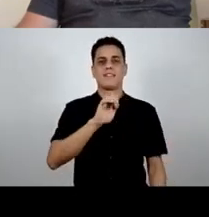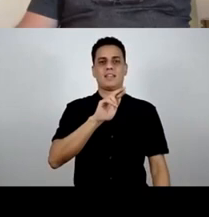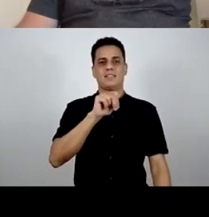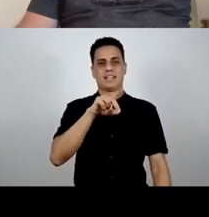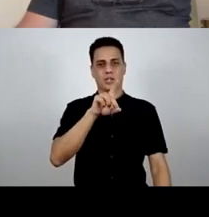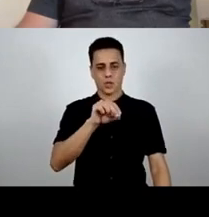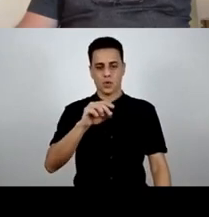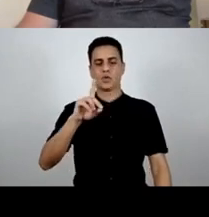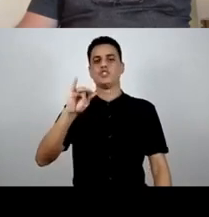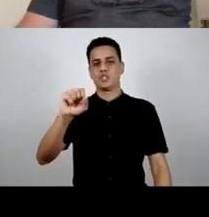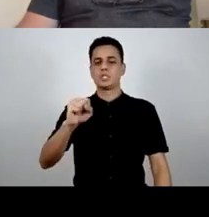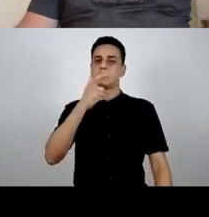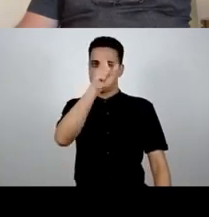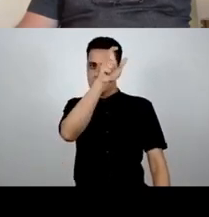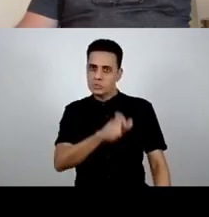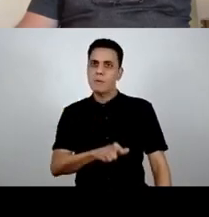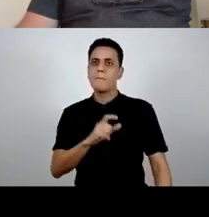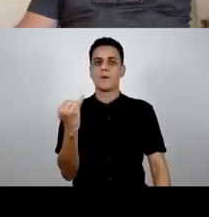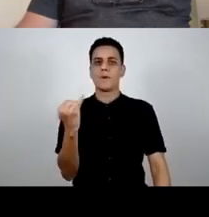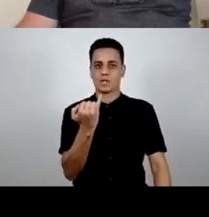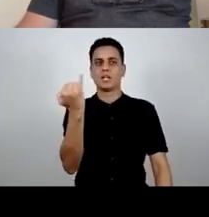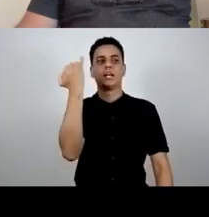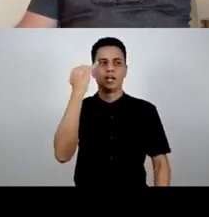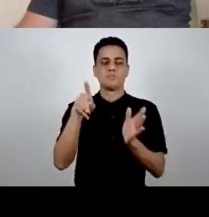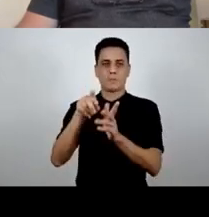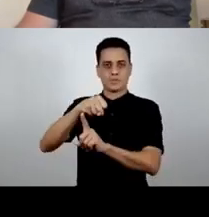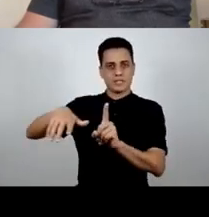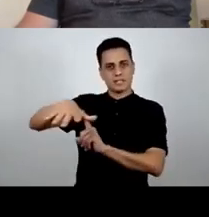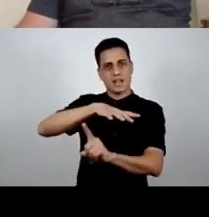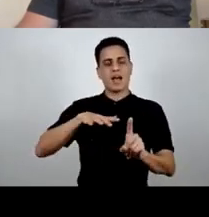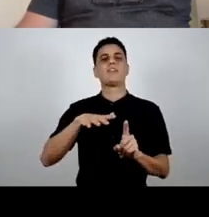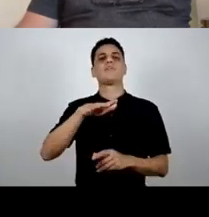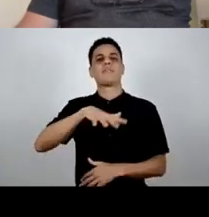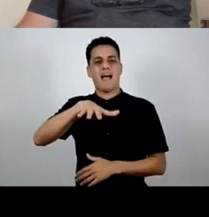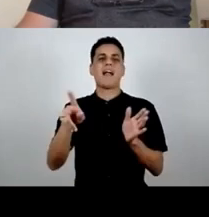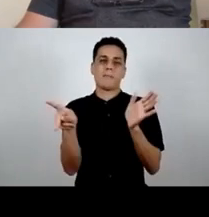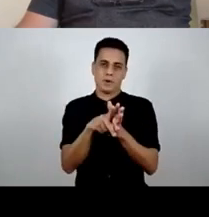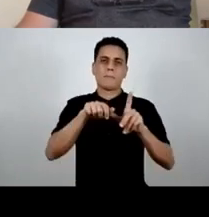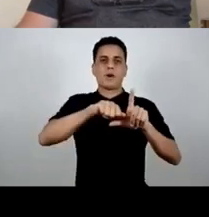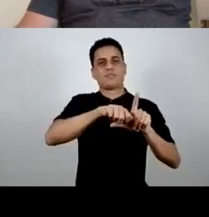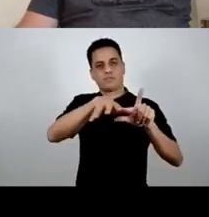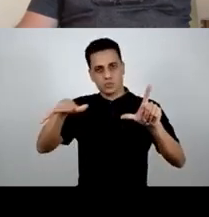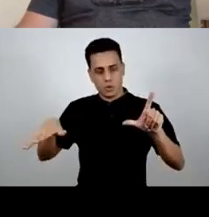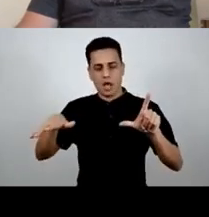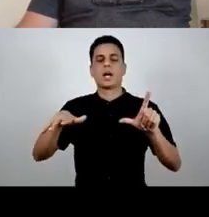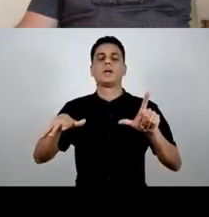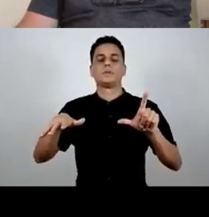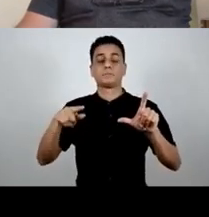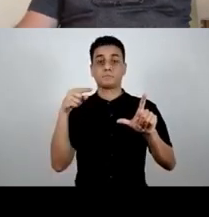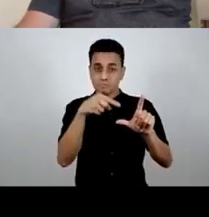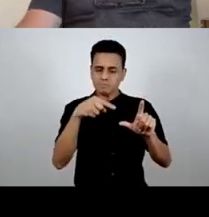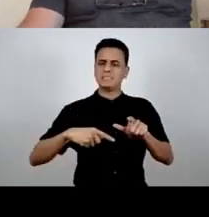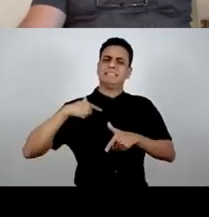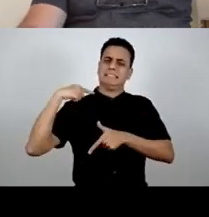Dias, que eu acho que foi um protagonista importante da sociedade civil, mais especificamente do campo do audiovisual, que